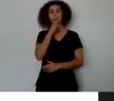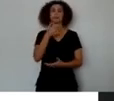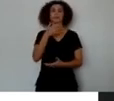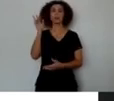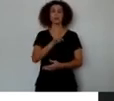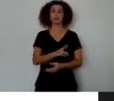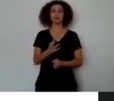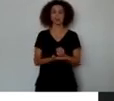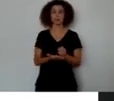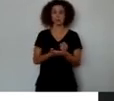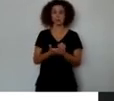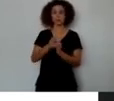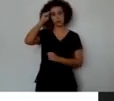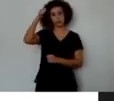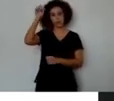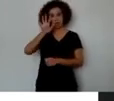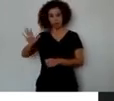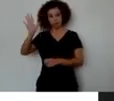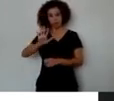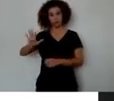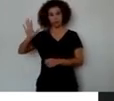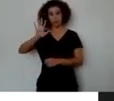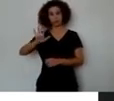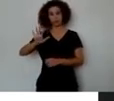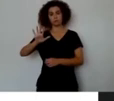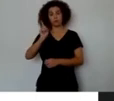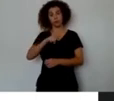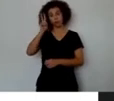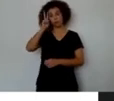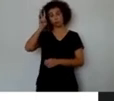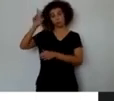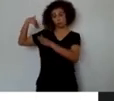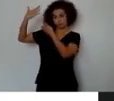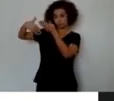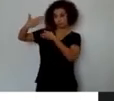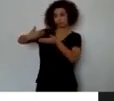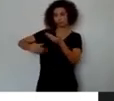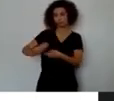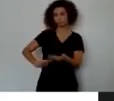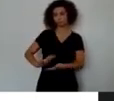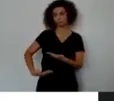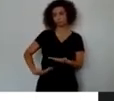africana, ela é histórica, porque